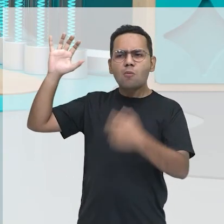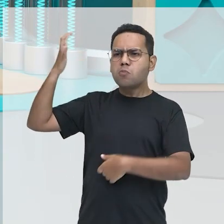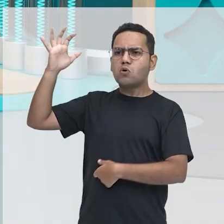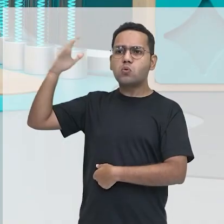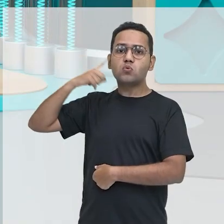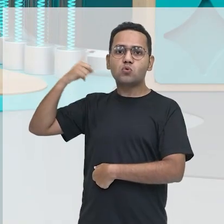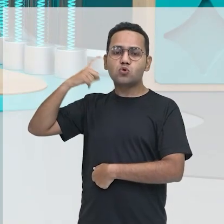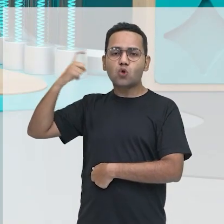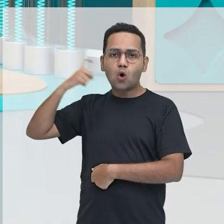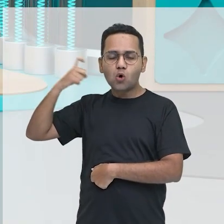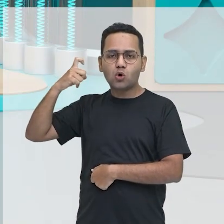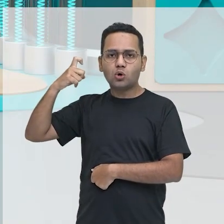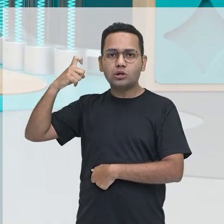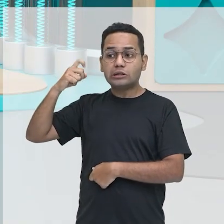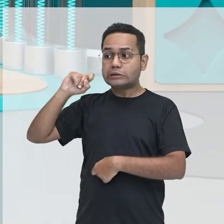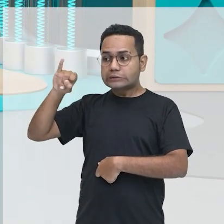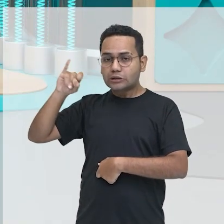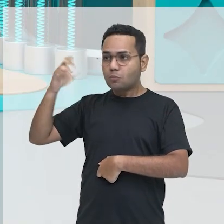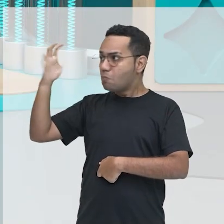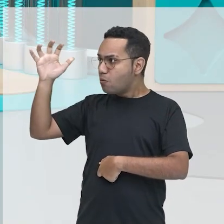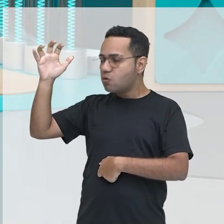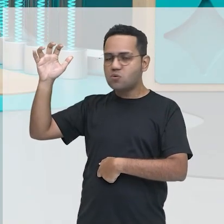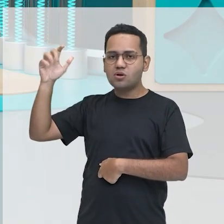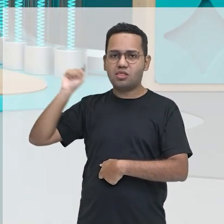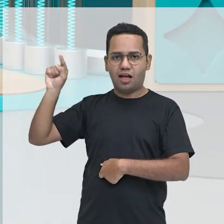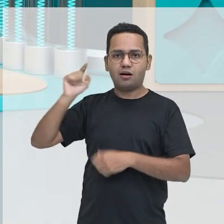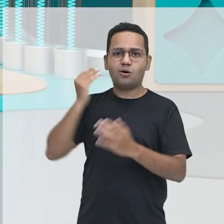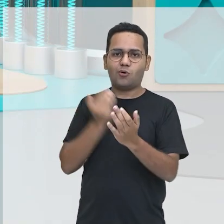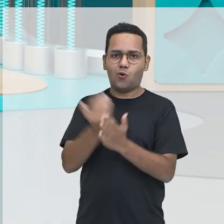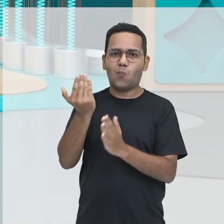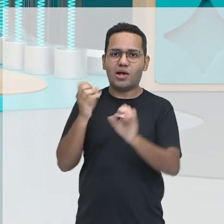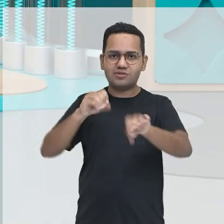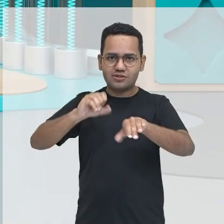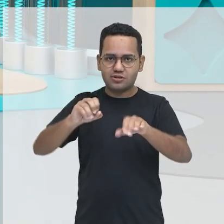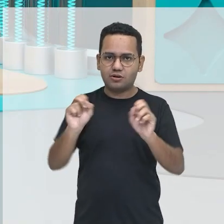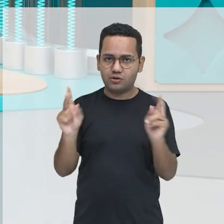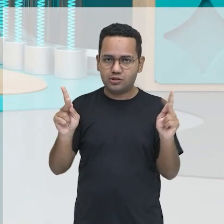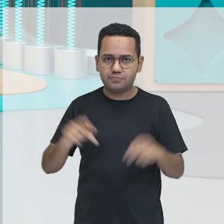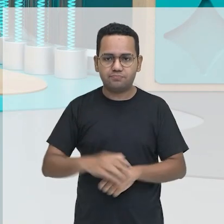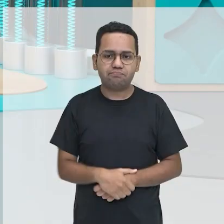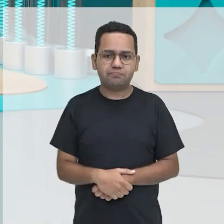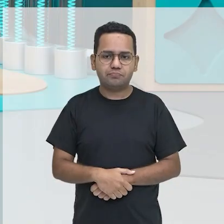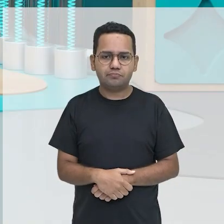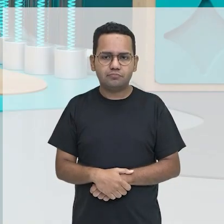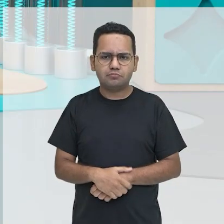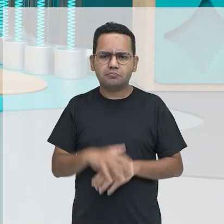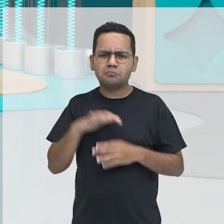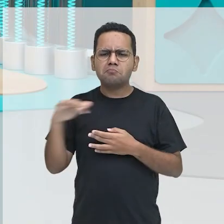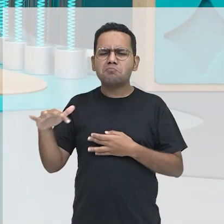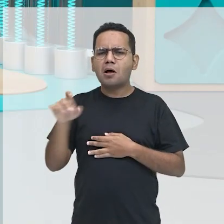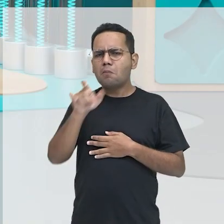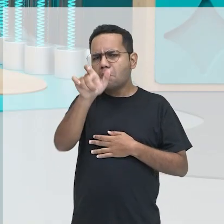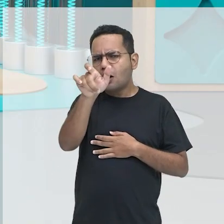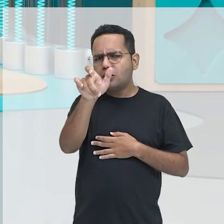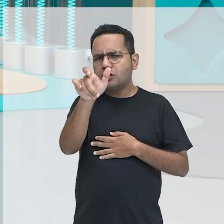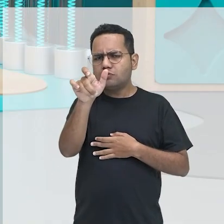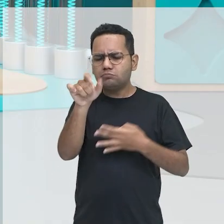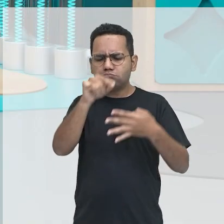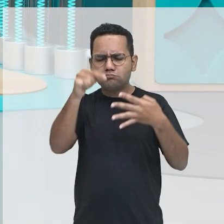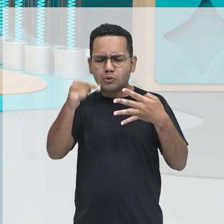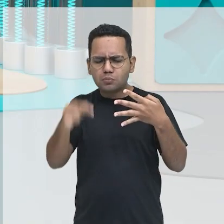que tipo de oração subordinada? Concessiva, causal, condicional ou temporal? Qual